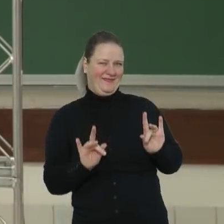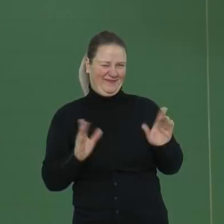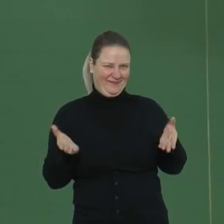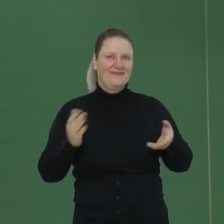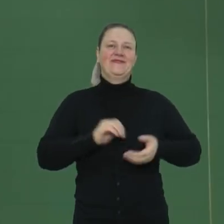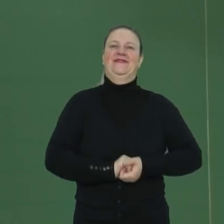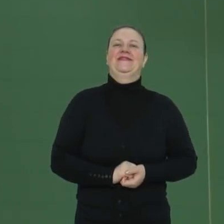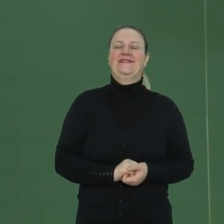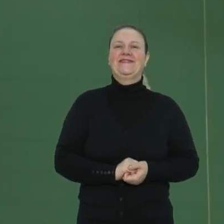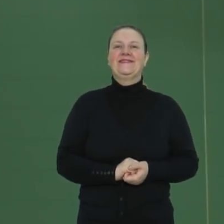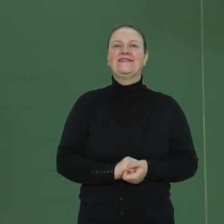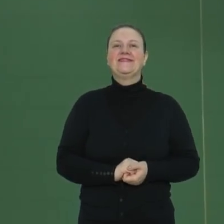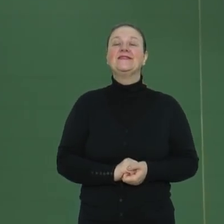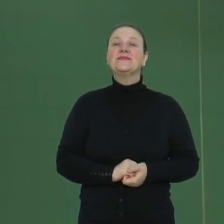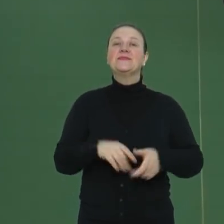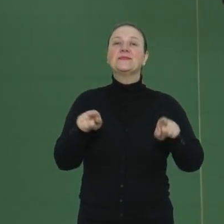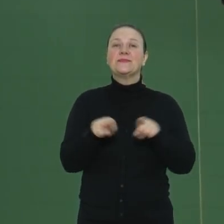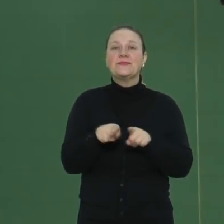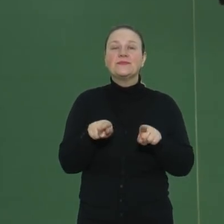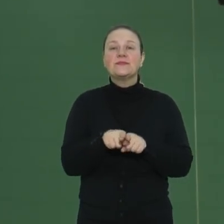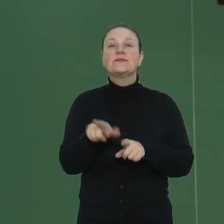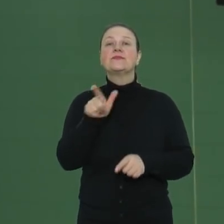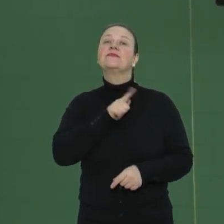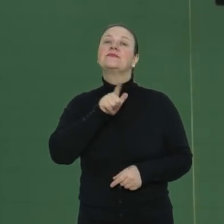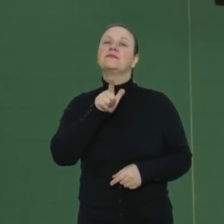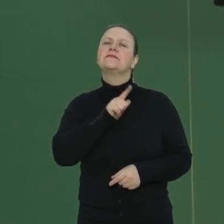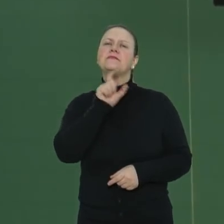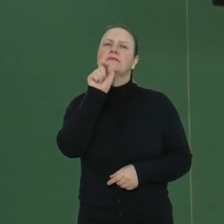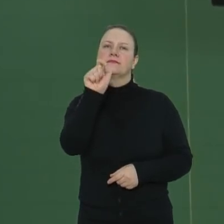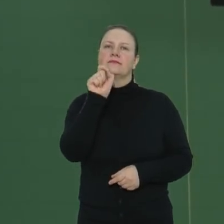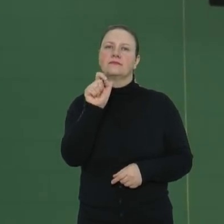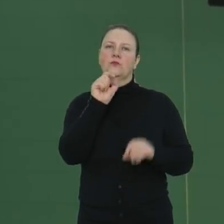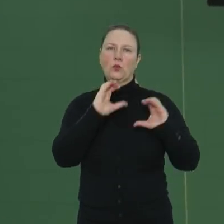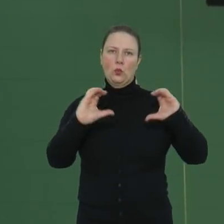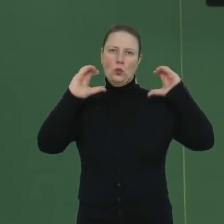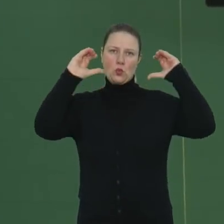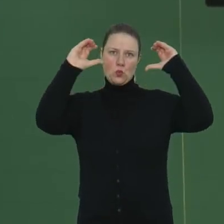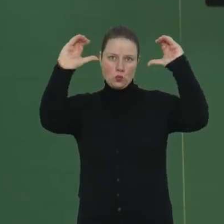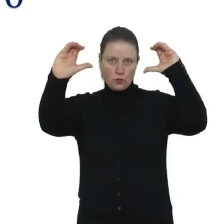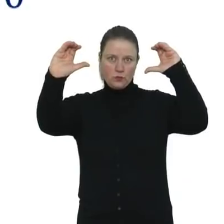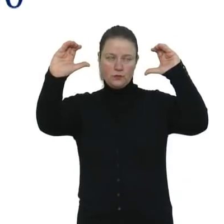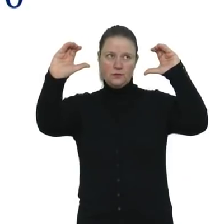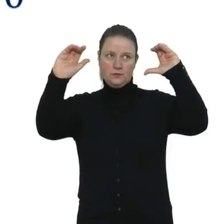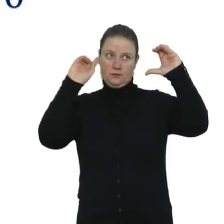lá, né, a nossa função,